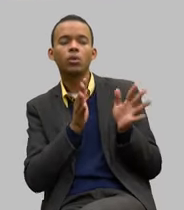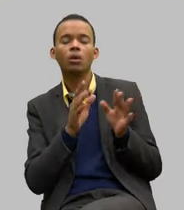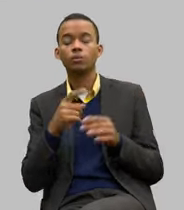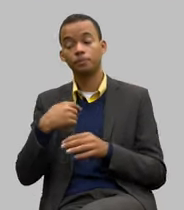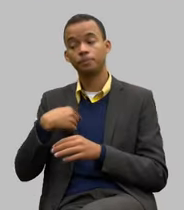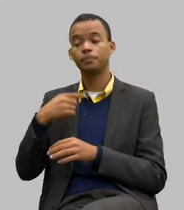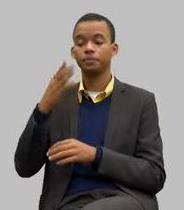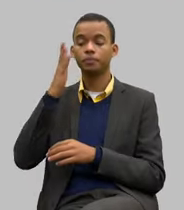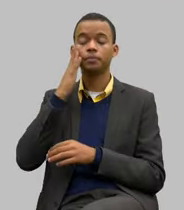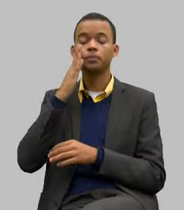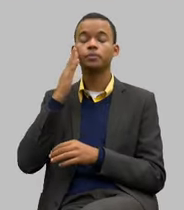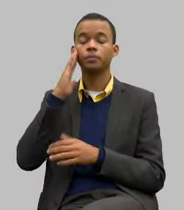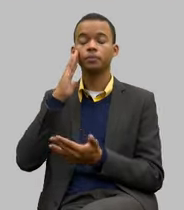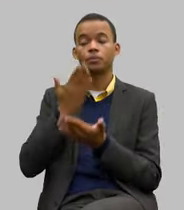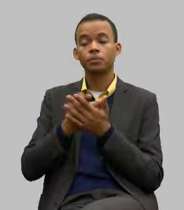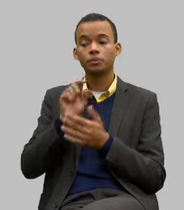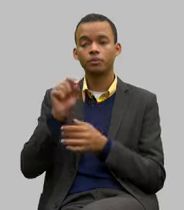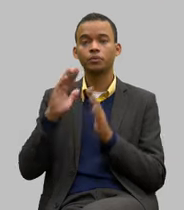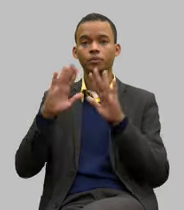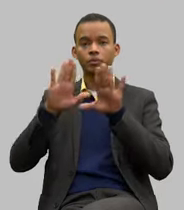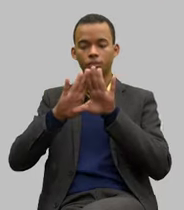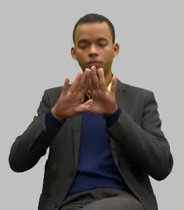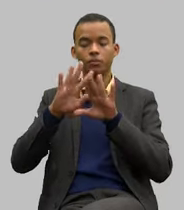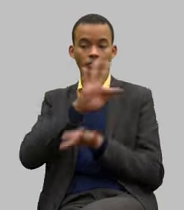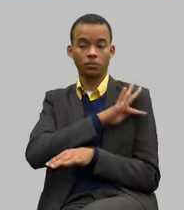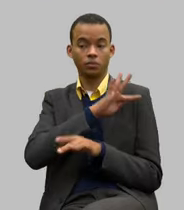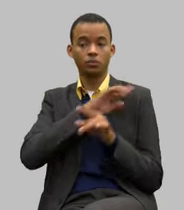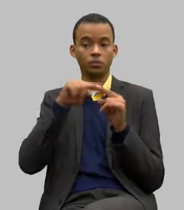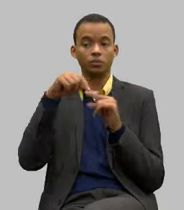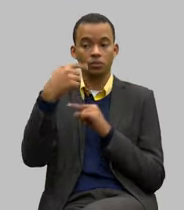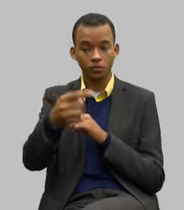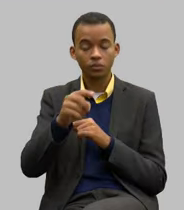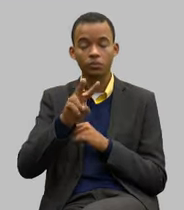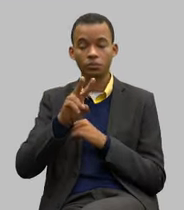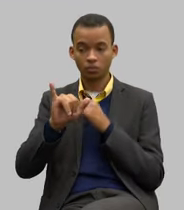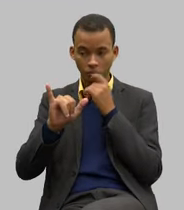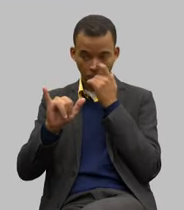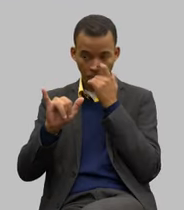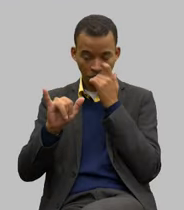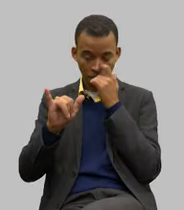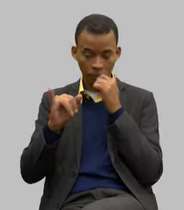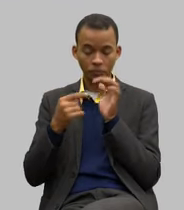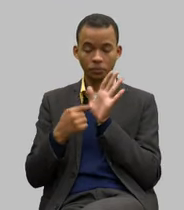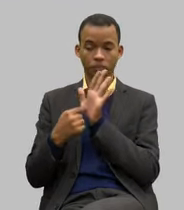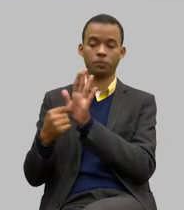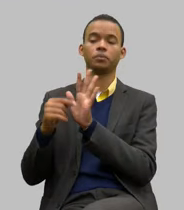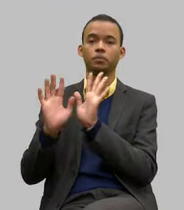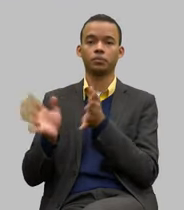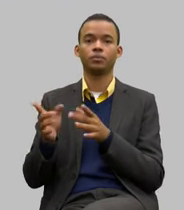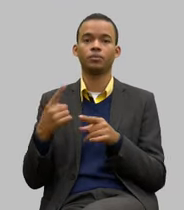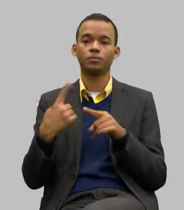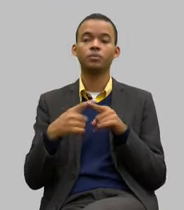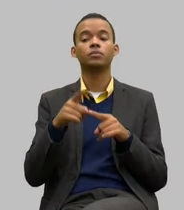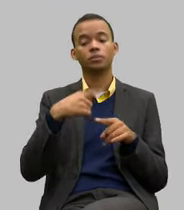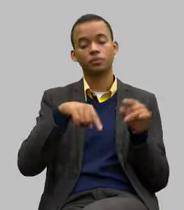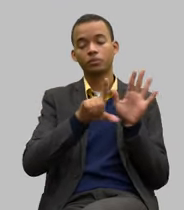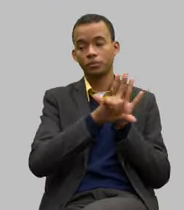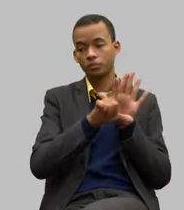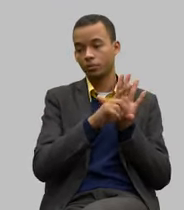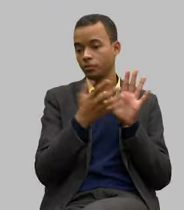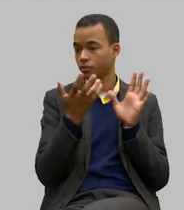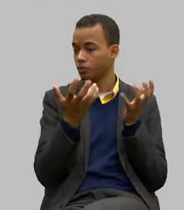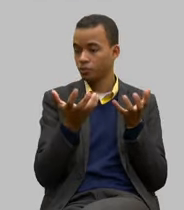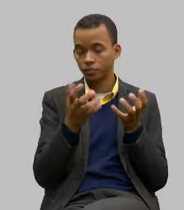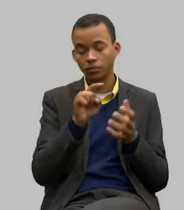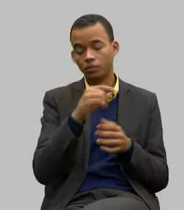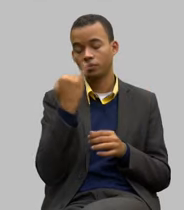temamos resolvido esse problema mas eu não posso afiançar porque não depende exclusivamente da nossa secretaria mas a lei orgânica para nós ela é fundamental ela